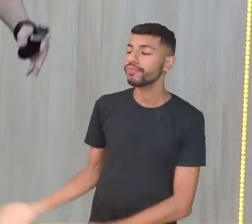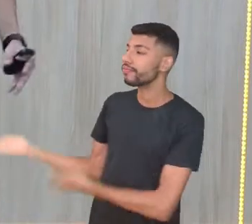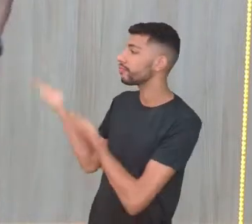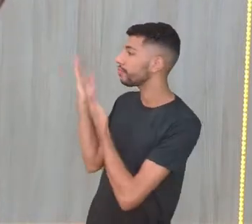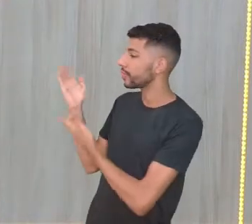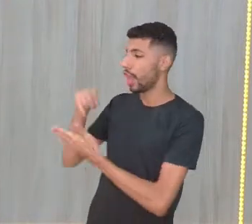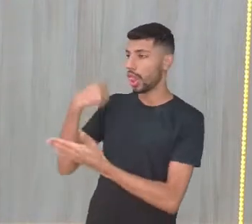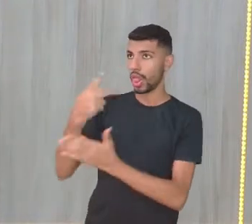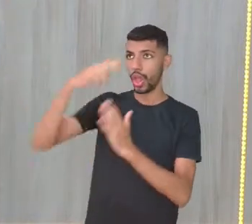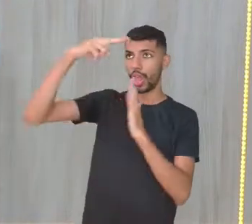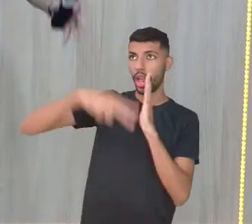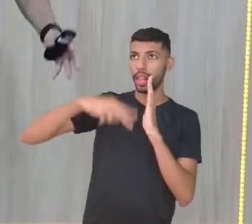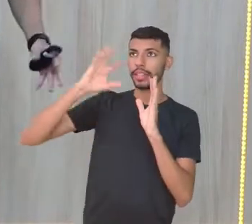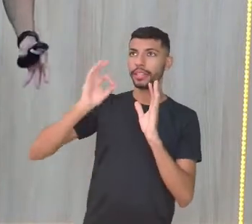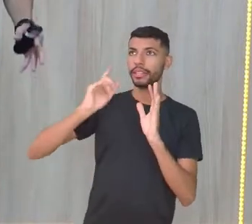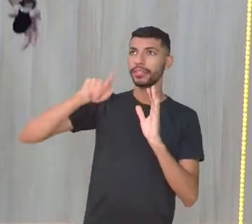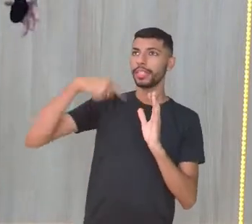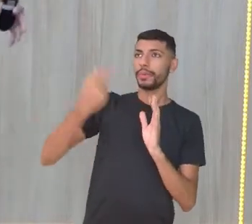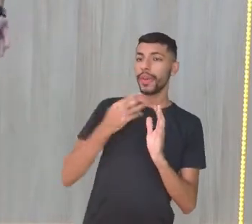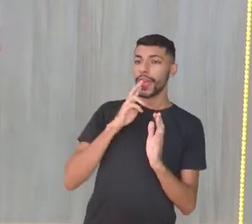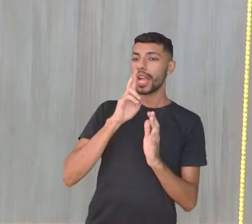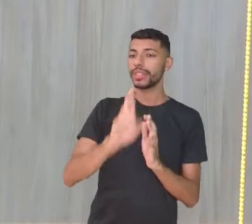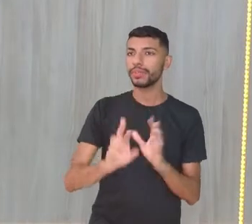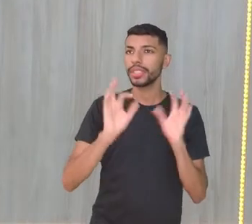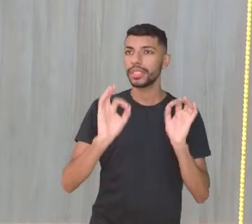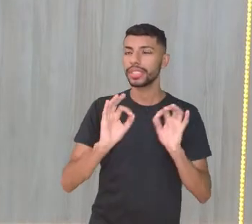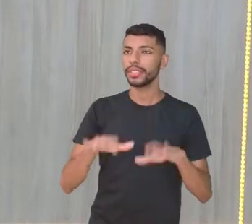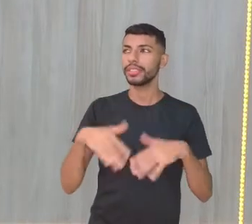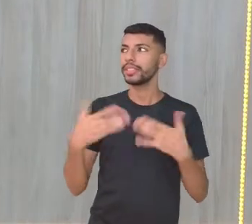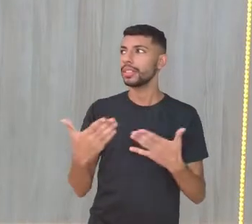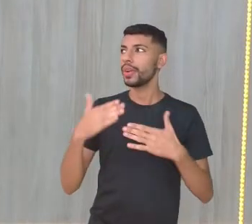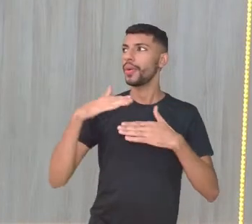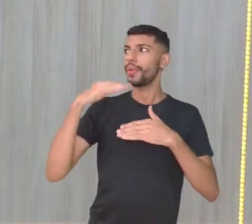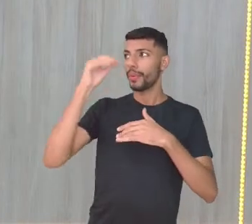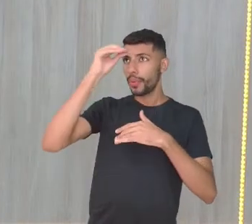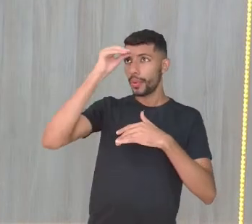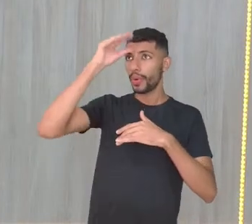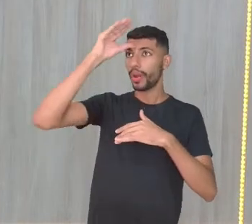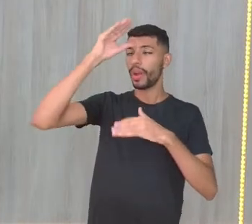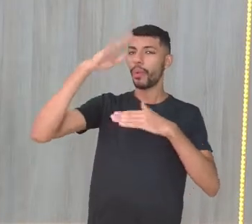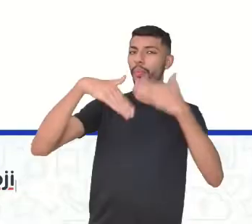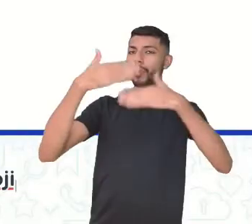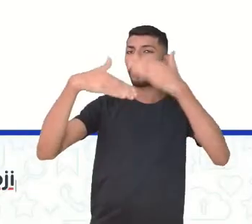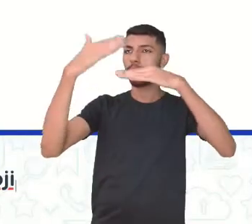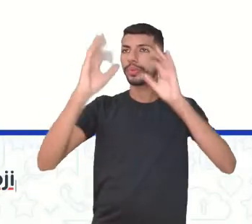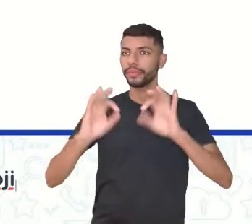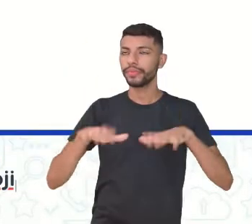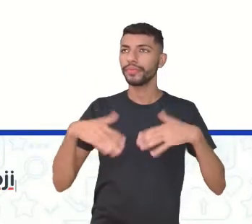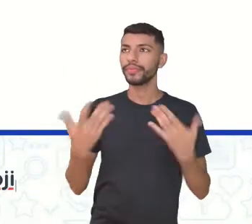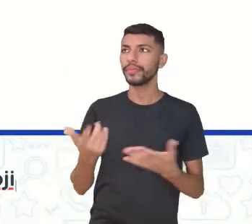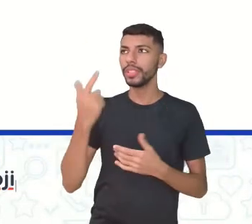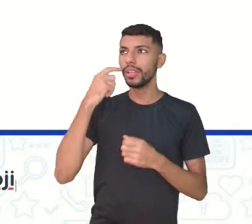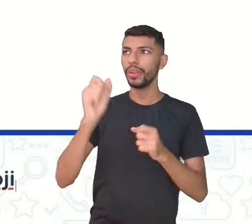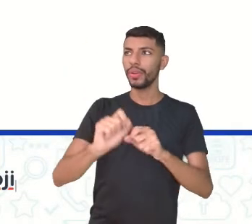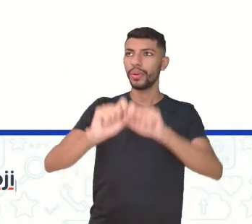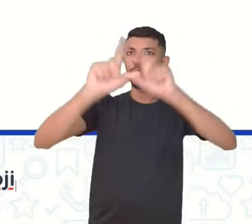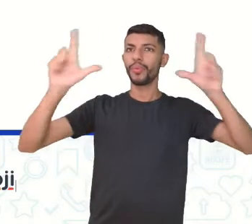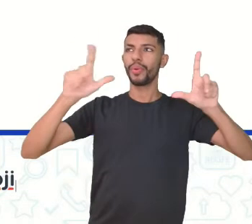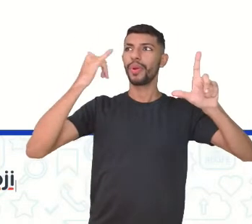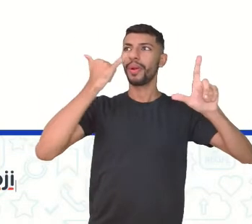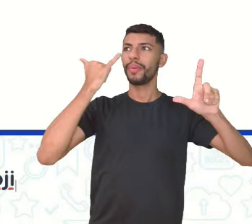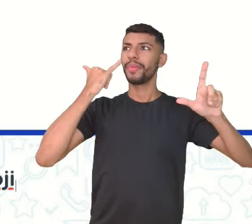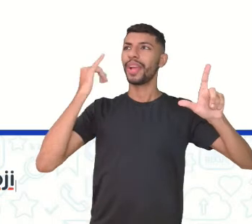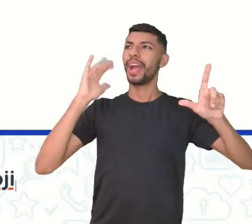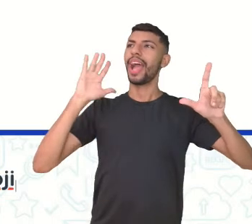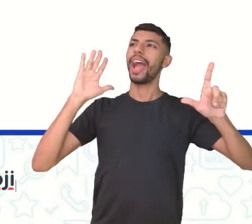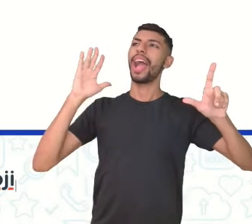o exemplo e vamos resolver e a partir daí a gente vai construindo o conhecimento, tá bom? Billy Jean, coloca a tela. Pô, Billy, precisa